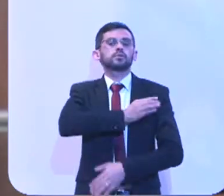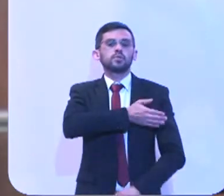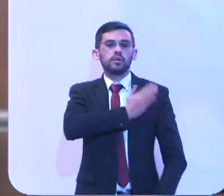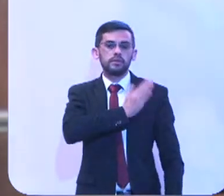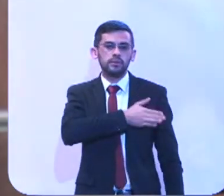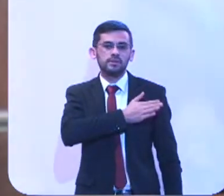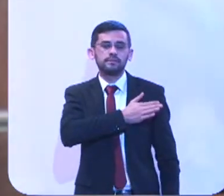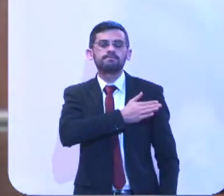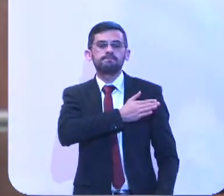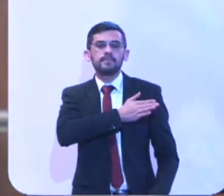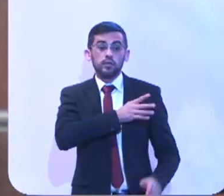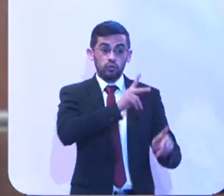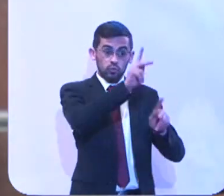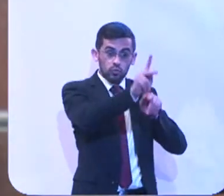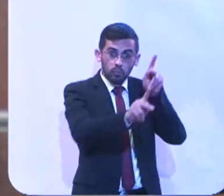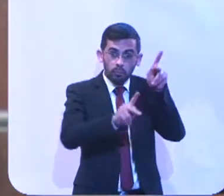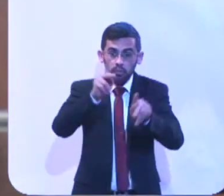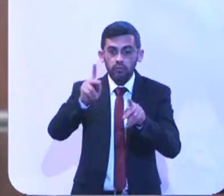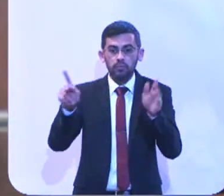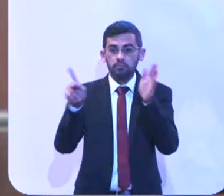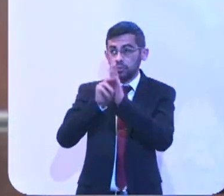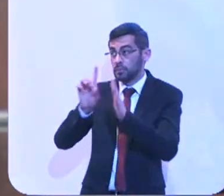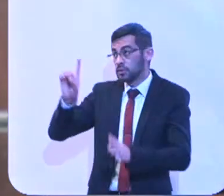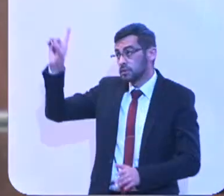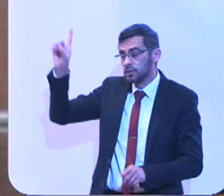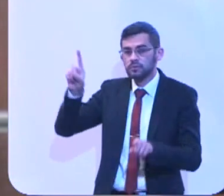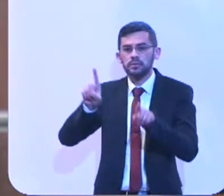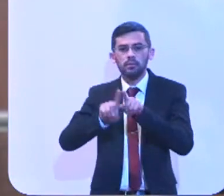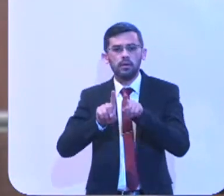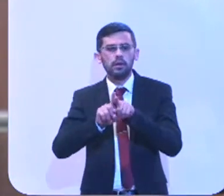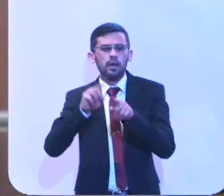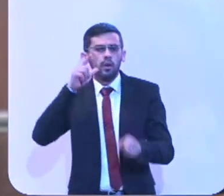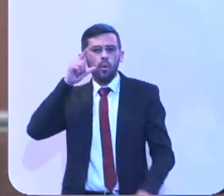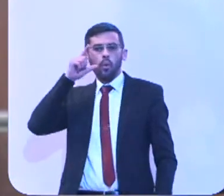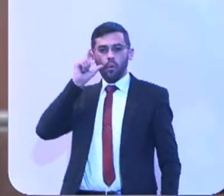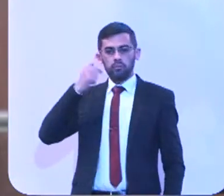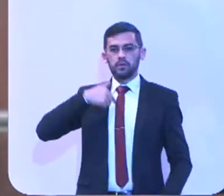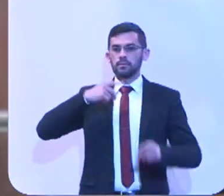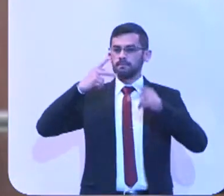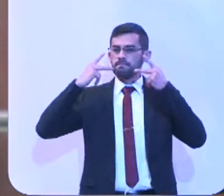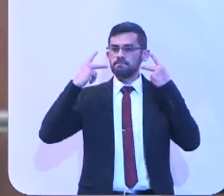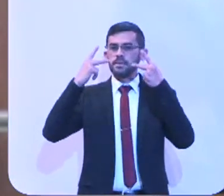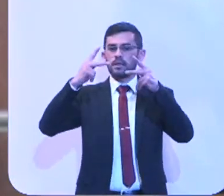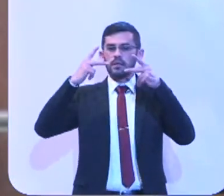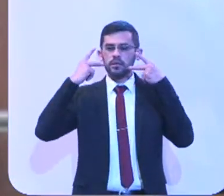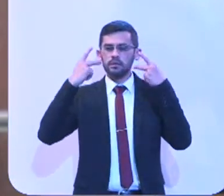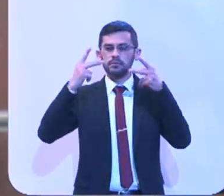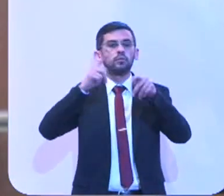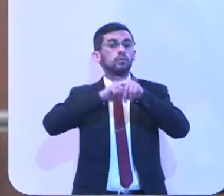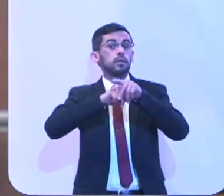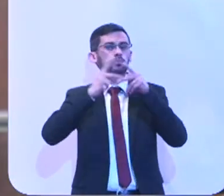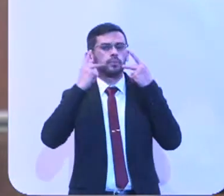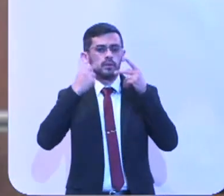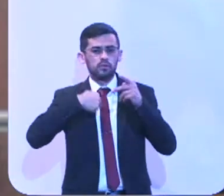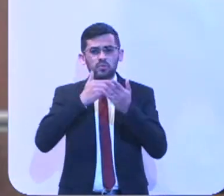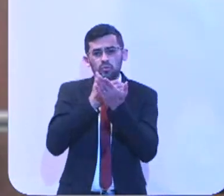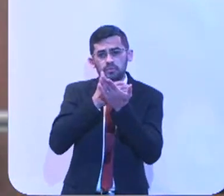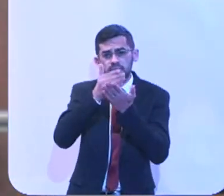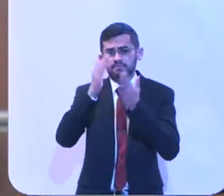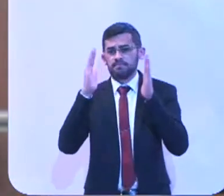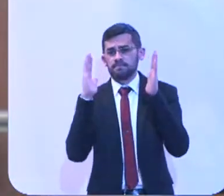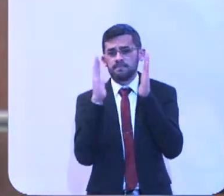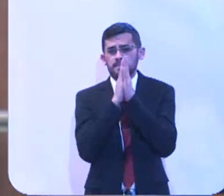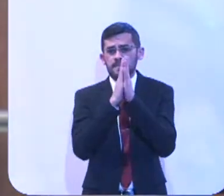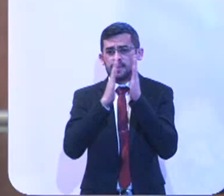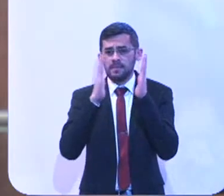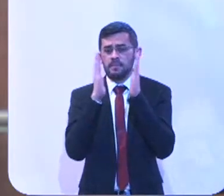e no meio do coração do povo de Deus. Ontem aqui, enquanto estava pregando, no meio da mensagem, comecei a orar.